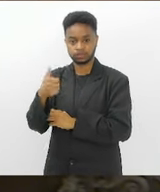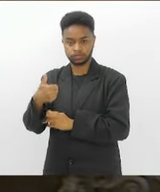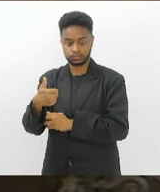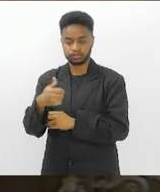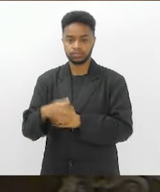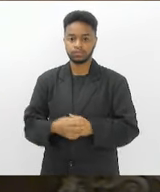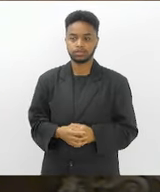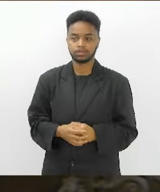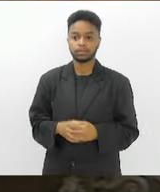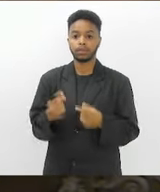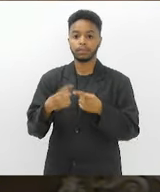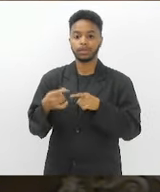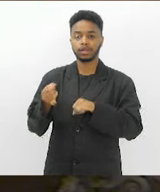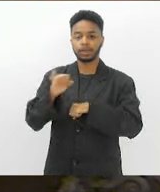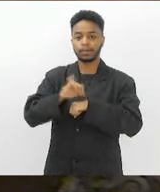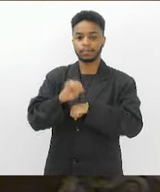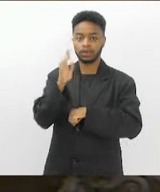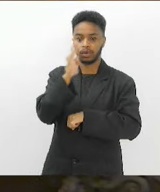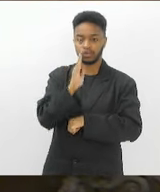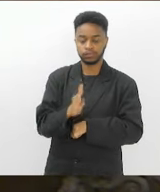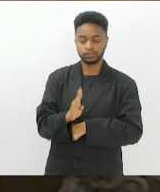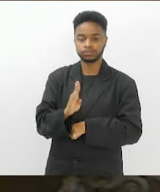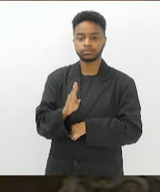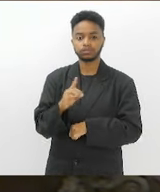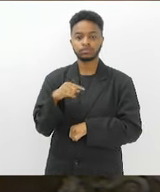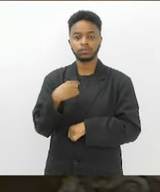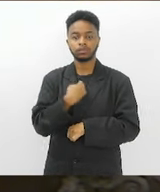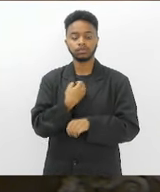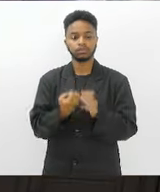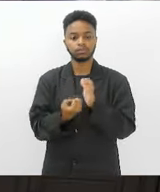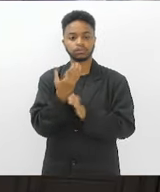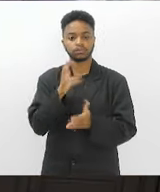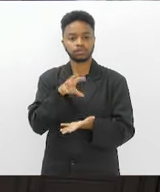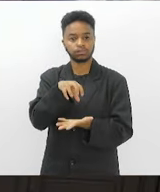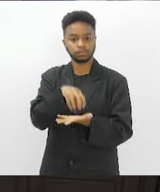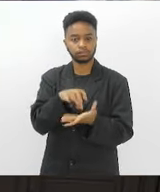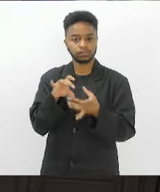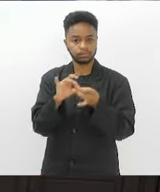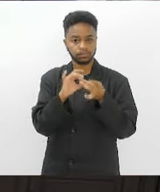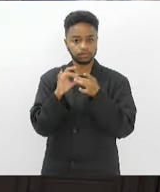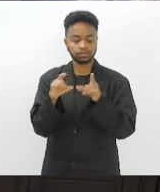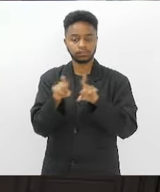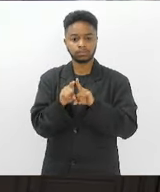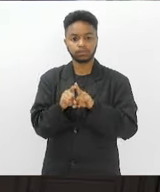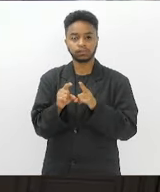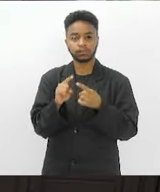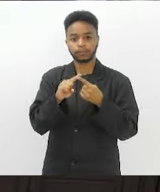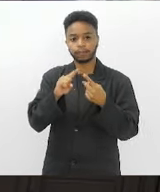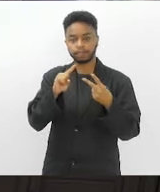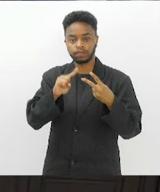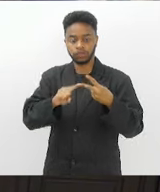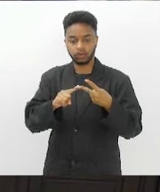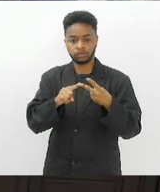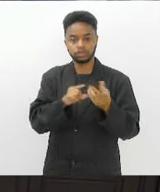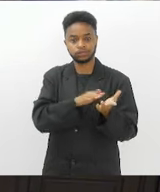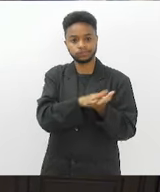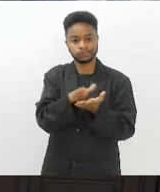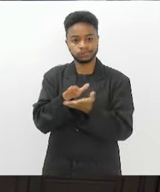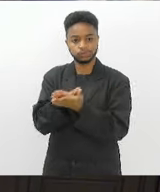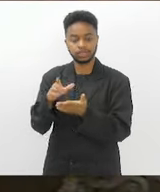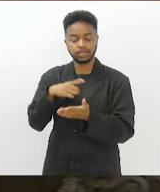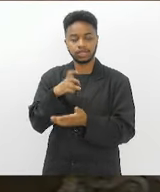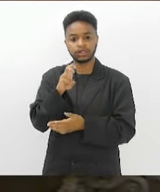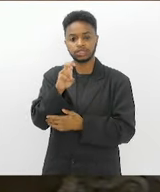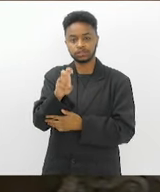capital federal, possuímos uma sede unificada e dois parques gráficos, totalizando 5